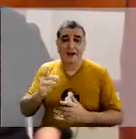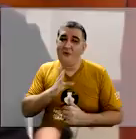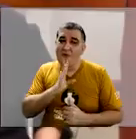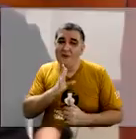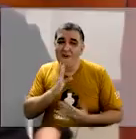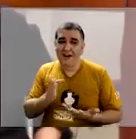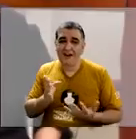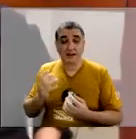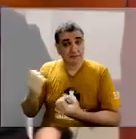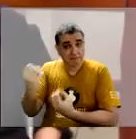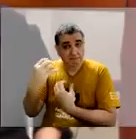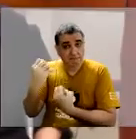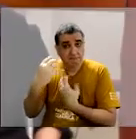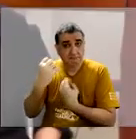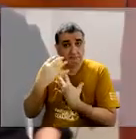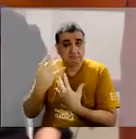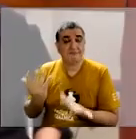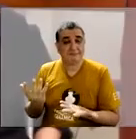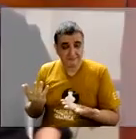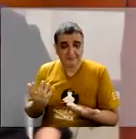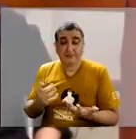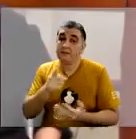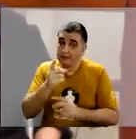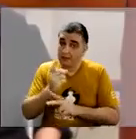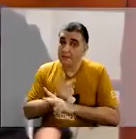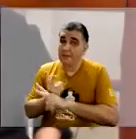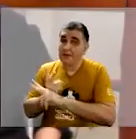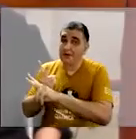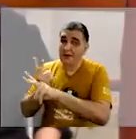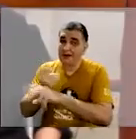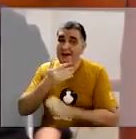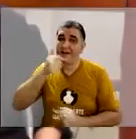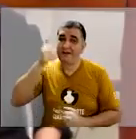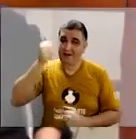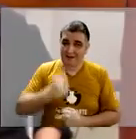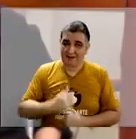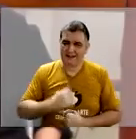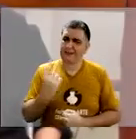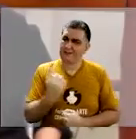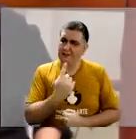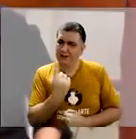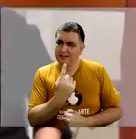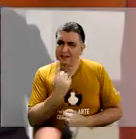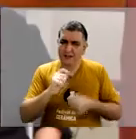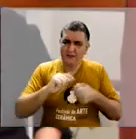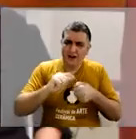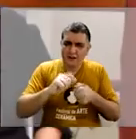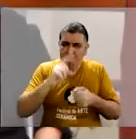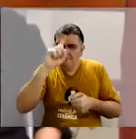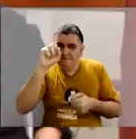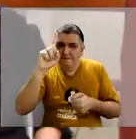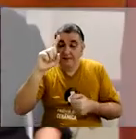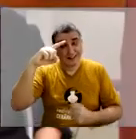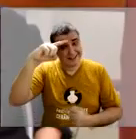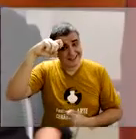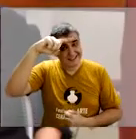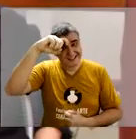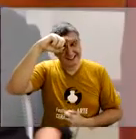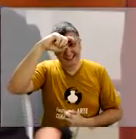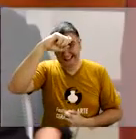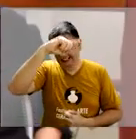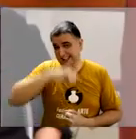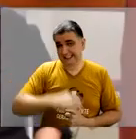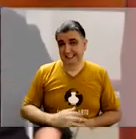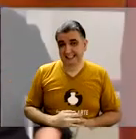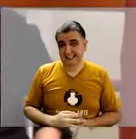que tenha alguma relevância já no mercado, porque tem muita gente que dá aula, mas tem pouco conhecimento. Procurar algum